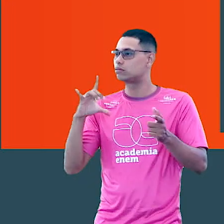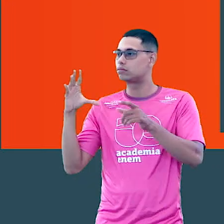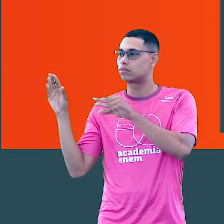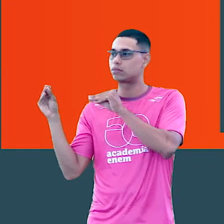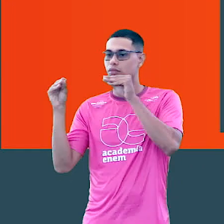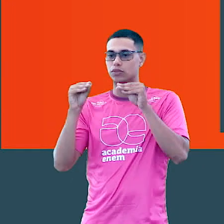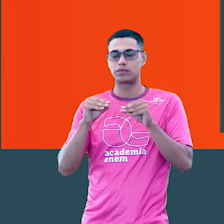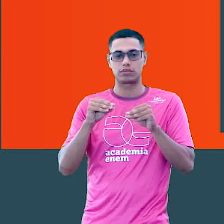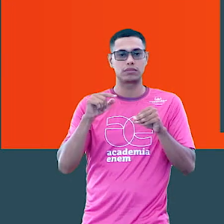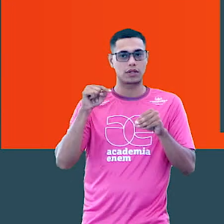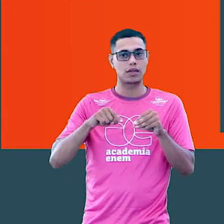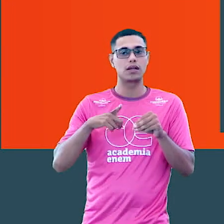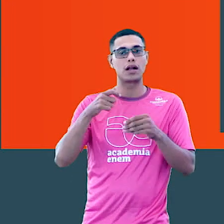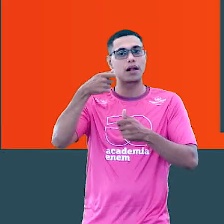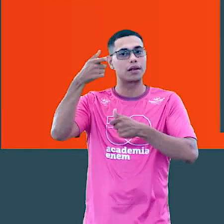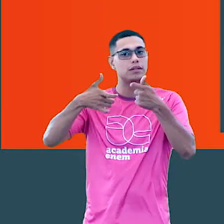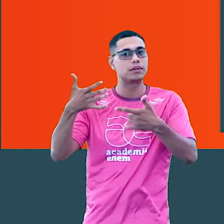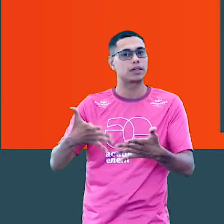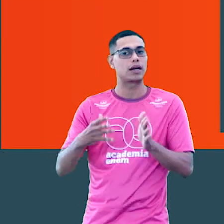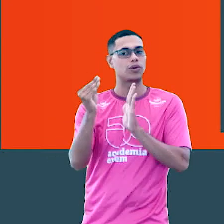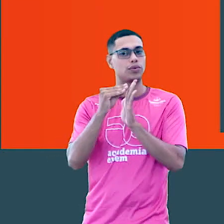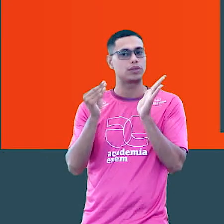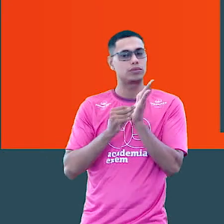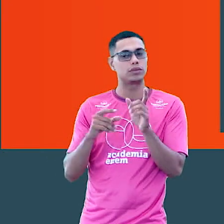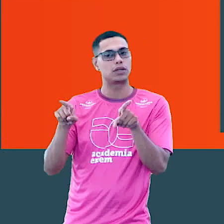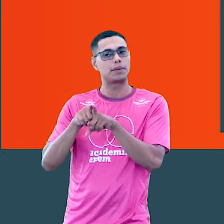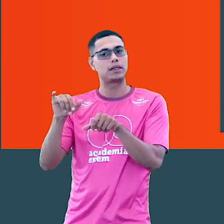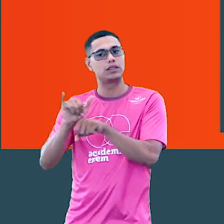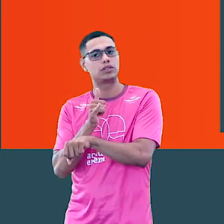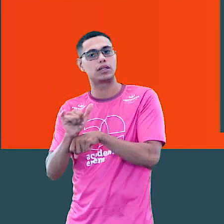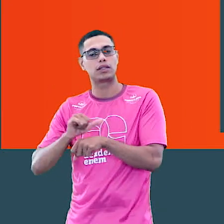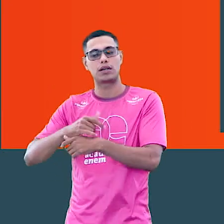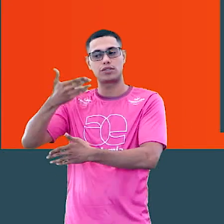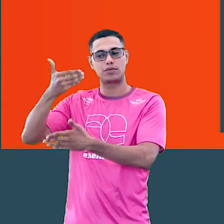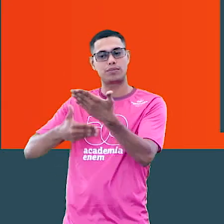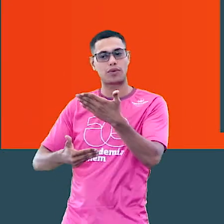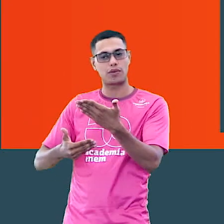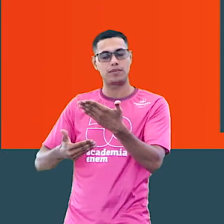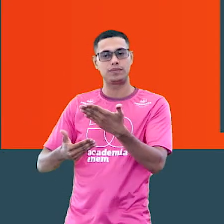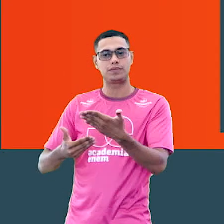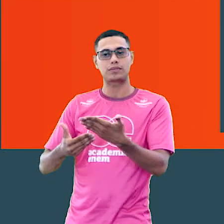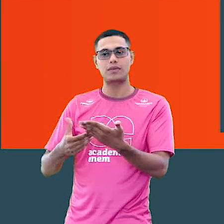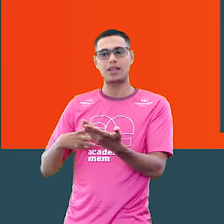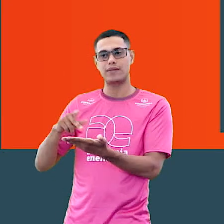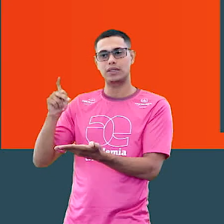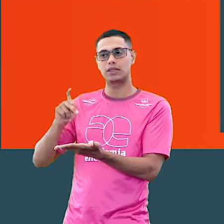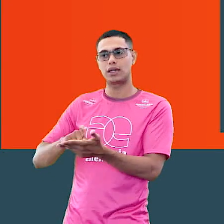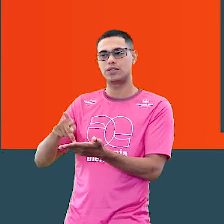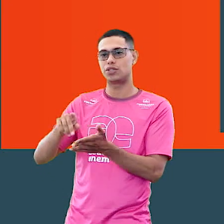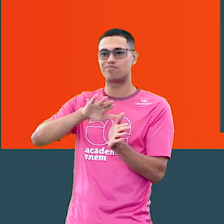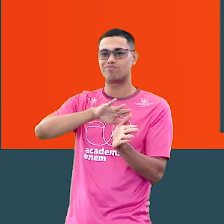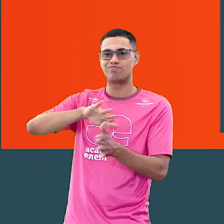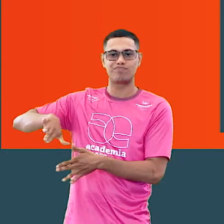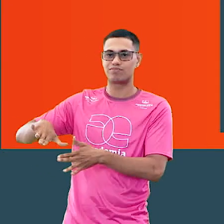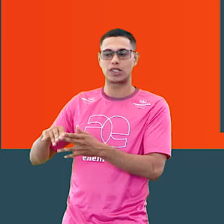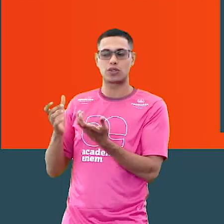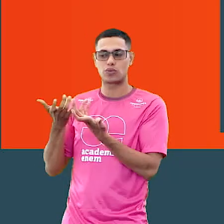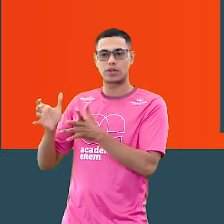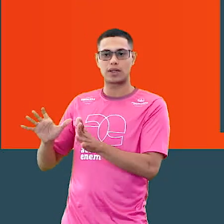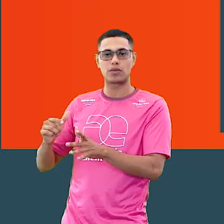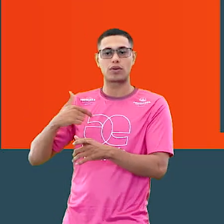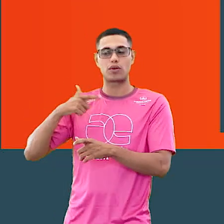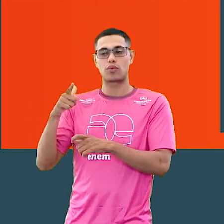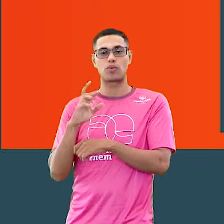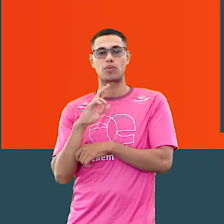conteúdo deles e sobre o quê? Estratégias de prova. Eu não vim trazer isso. Eu vim fazer diferente,